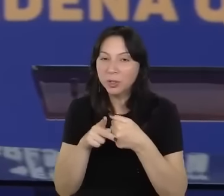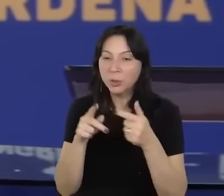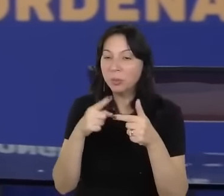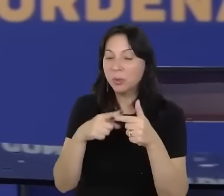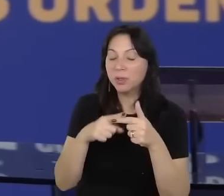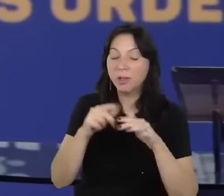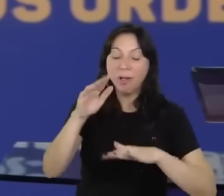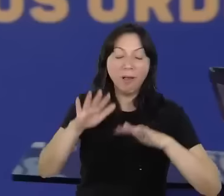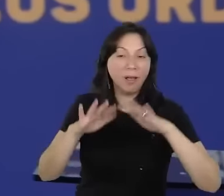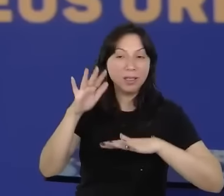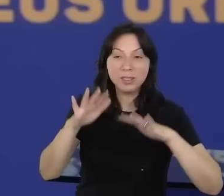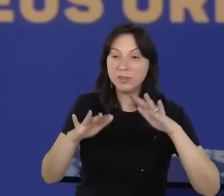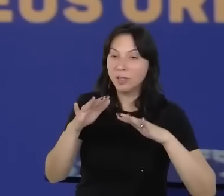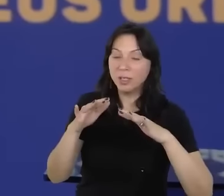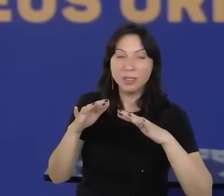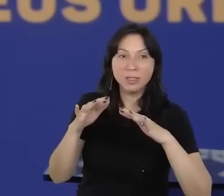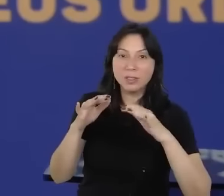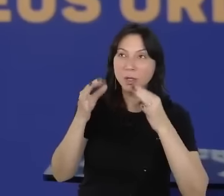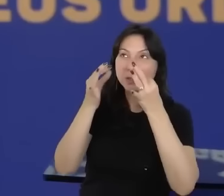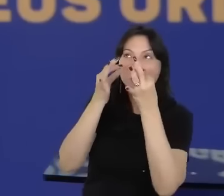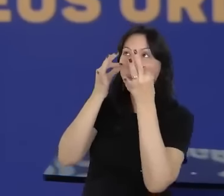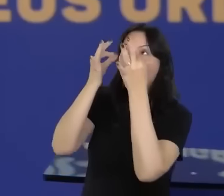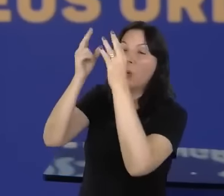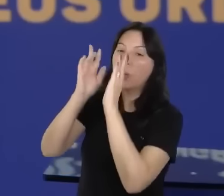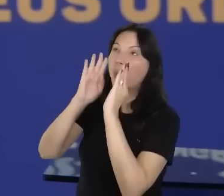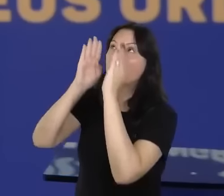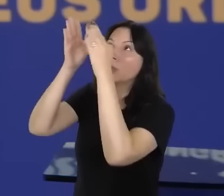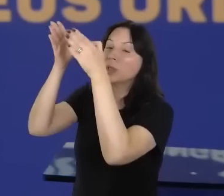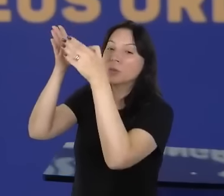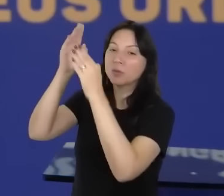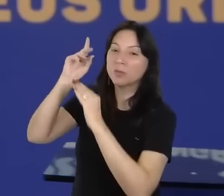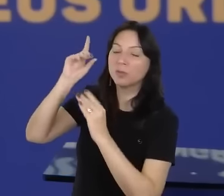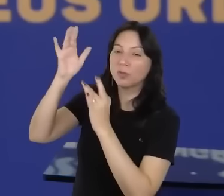os olhos de Jesus quantas vezes as circunstâncias nos